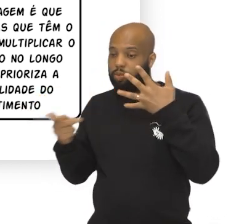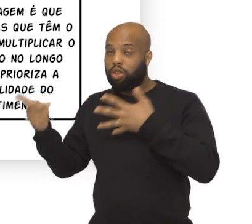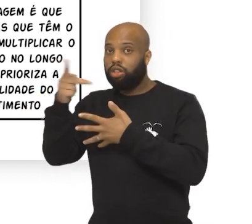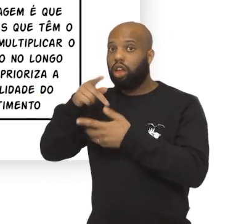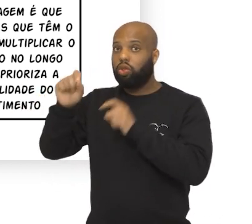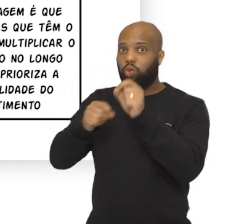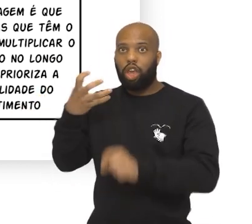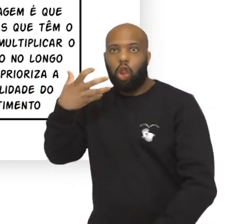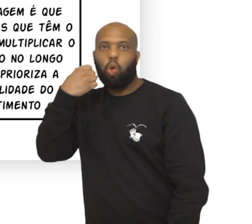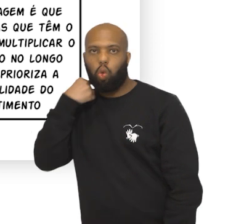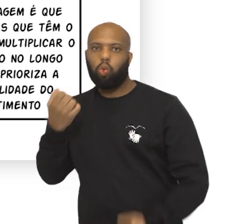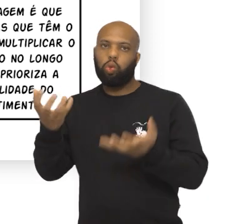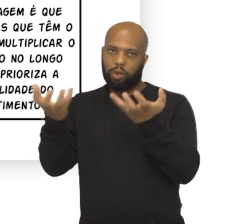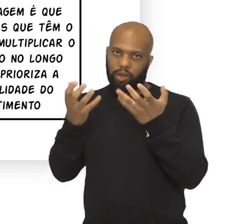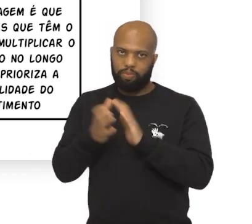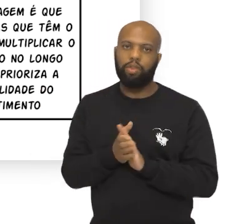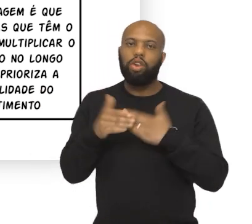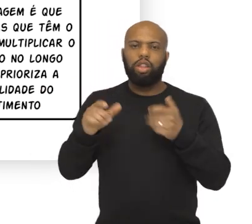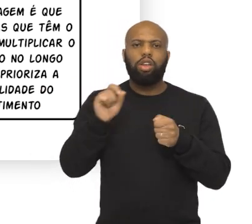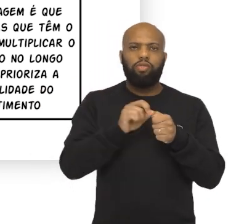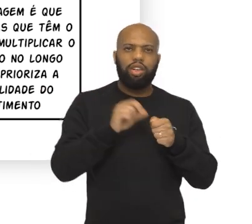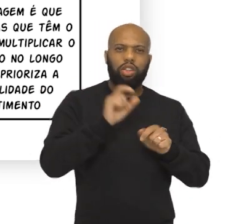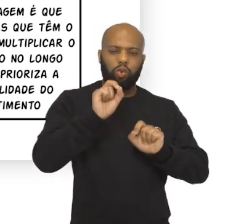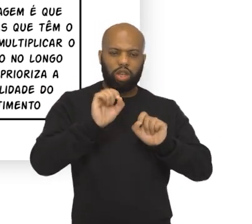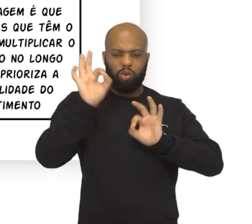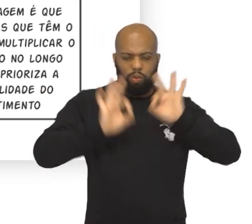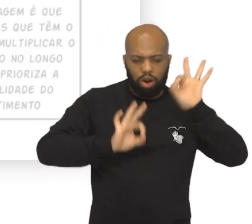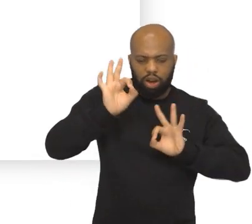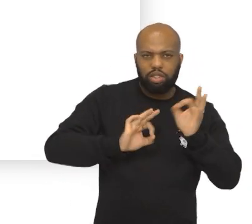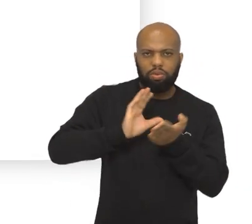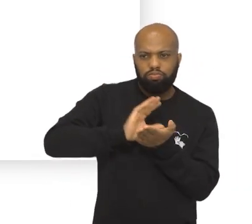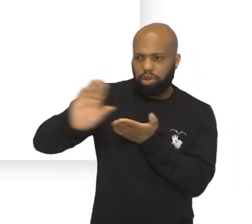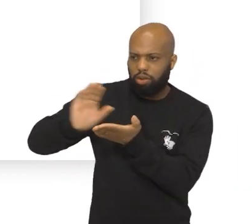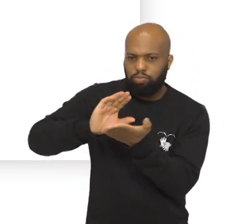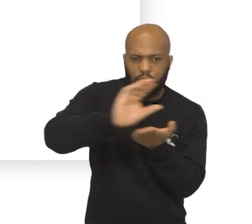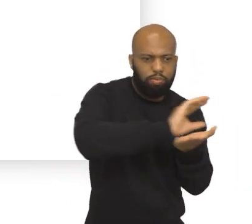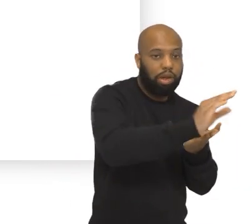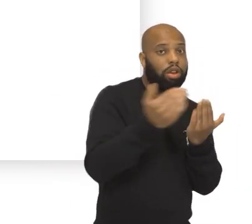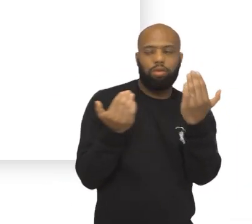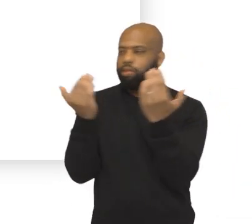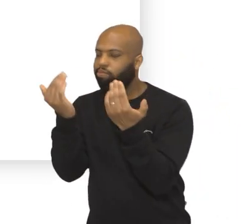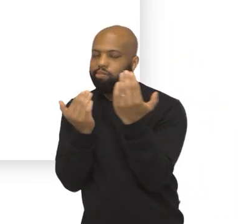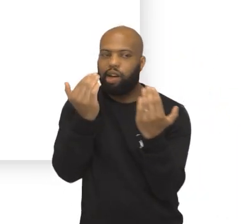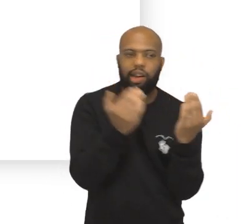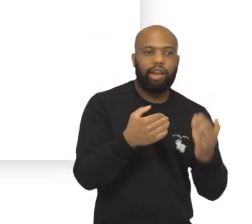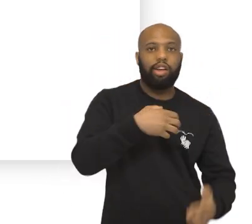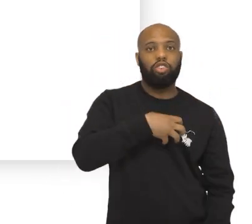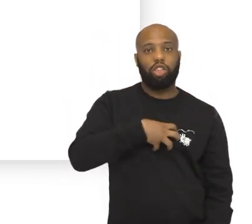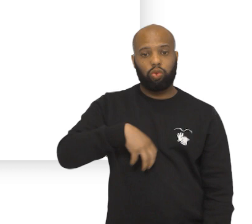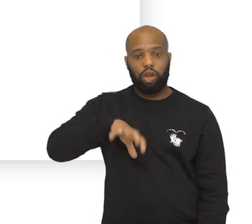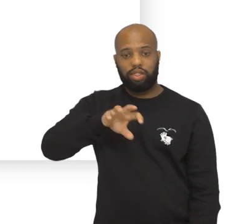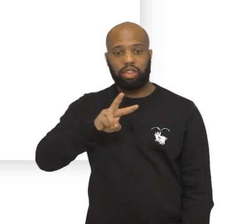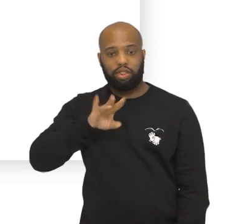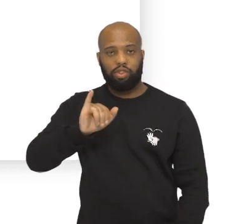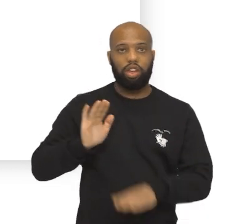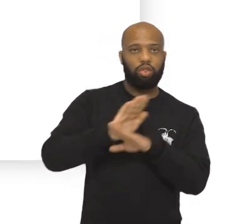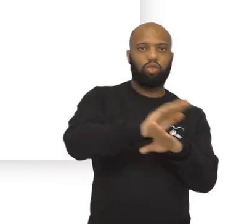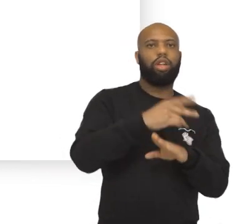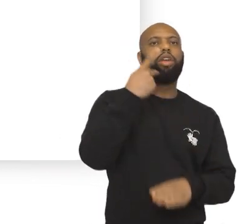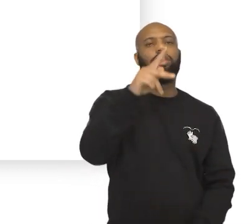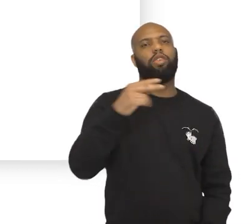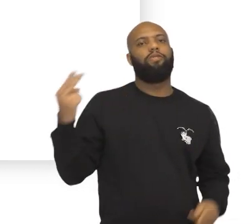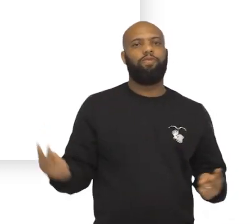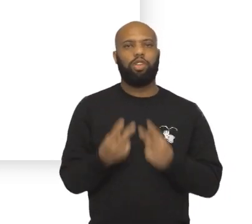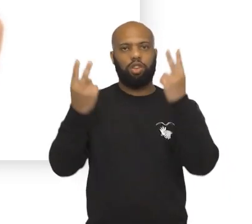longo prazo e prioriza a rentabilidade do investimento estabelecer um plano de investimento e compará-los